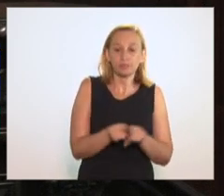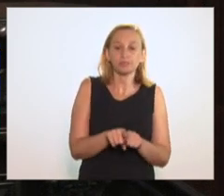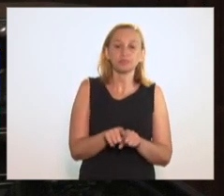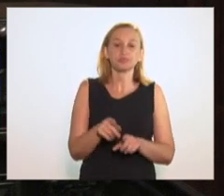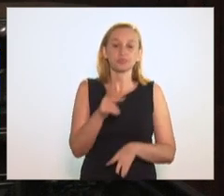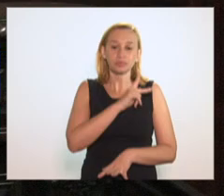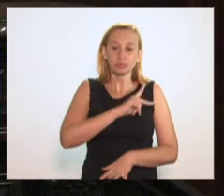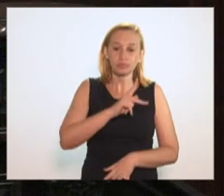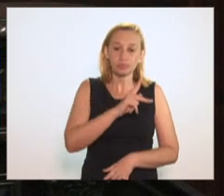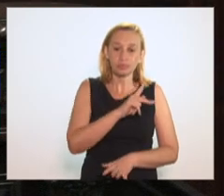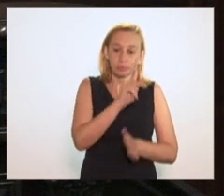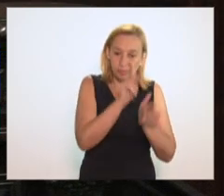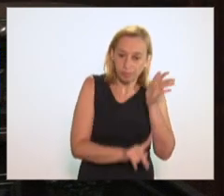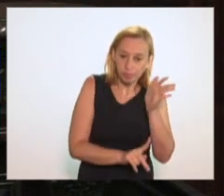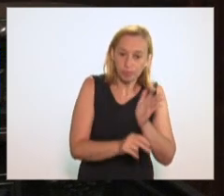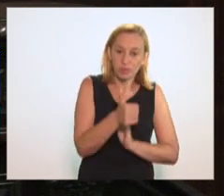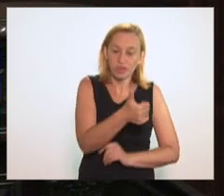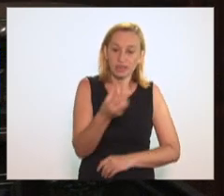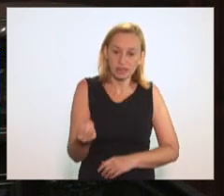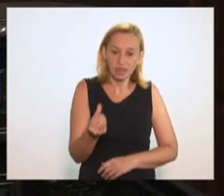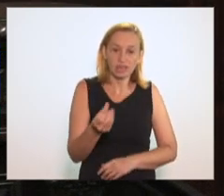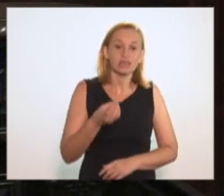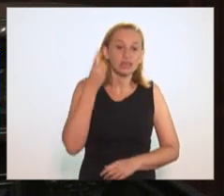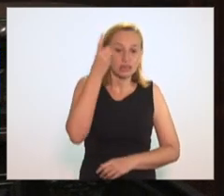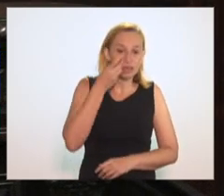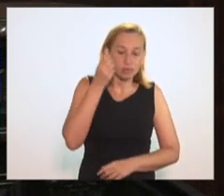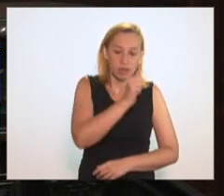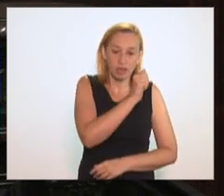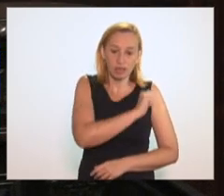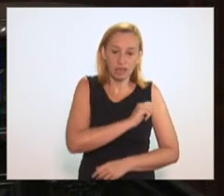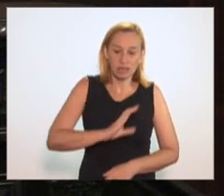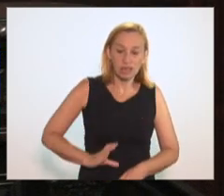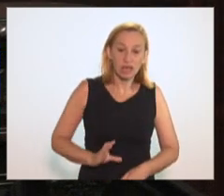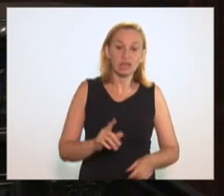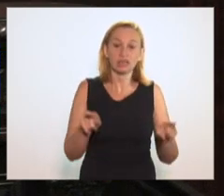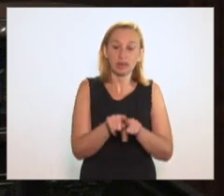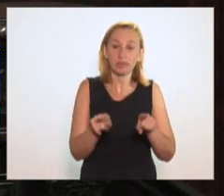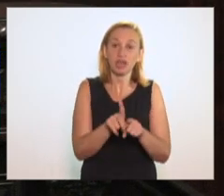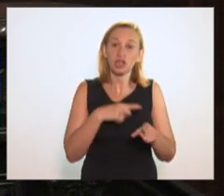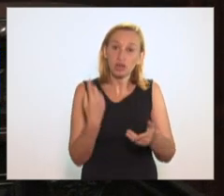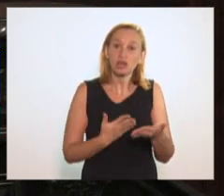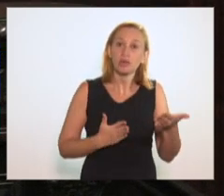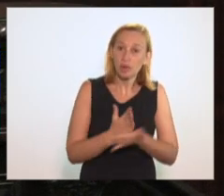recente, também do presidente André Siciliano, que a gente acabou de votar.